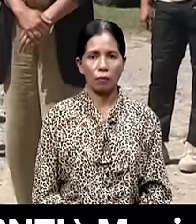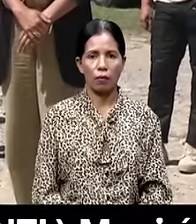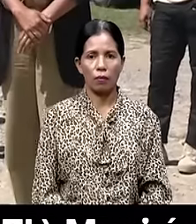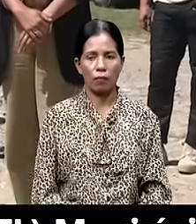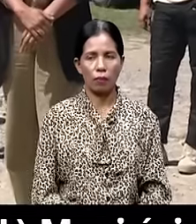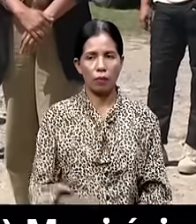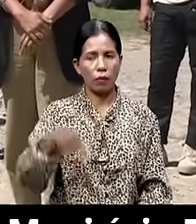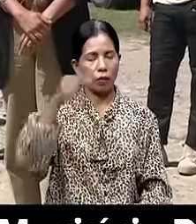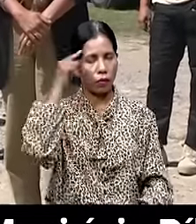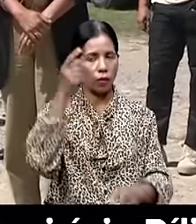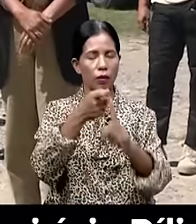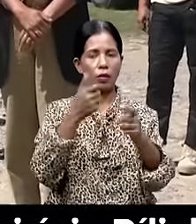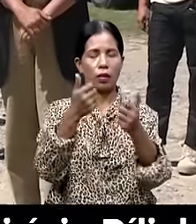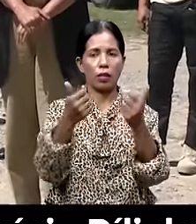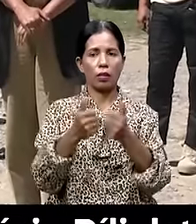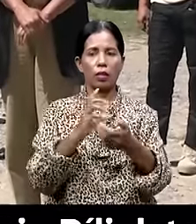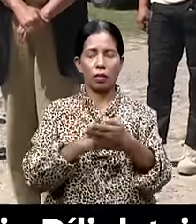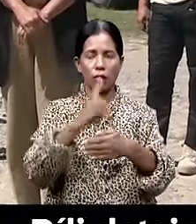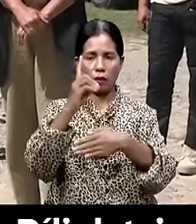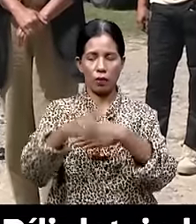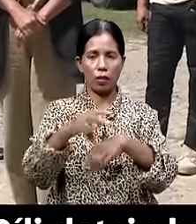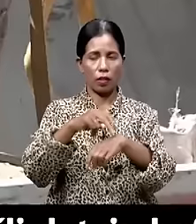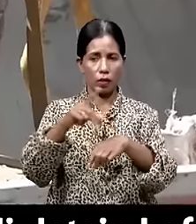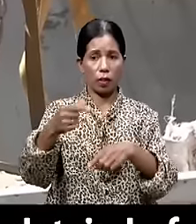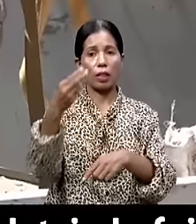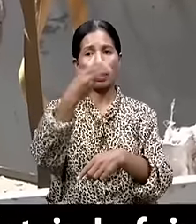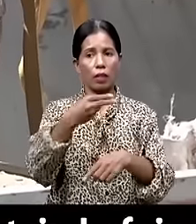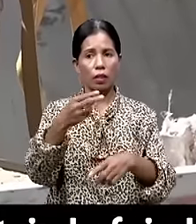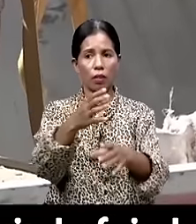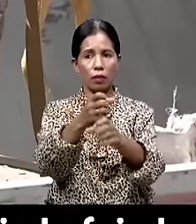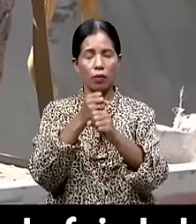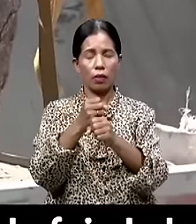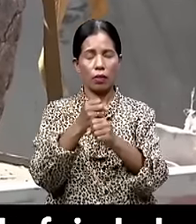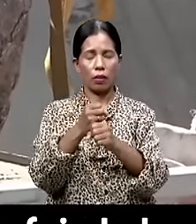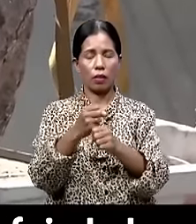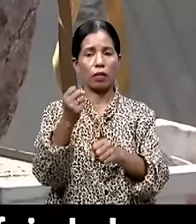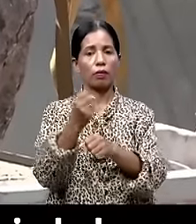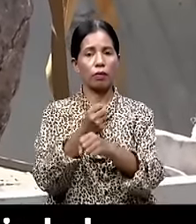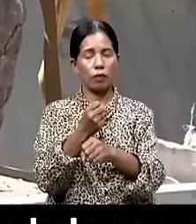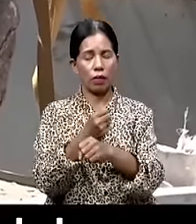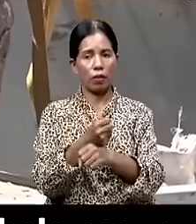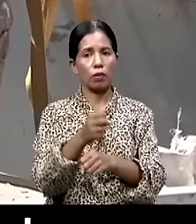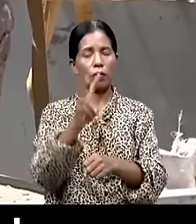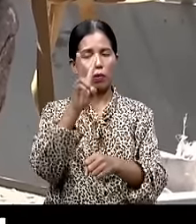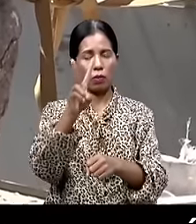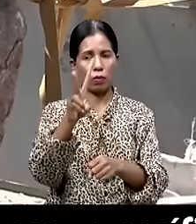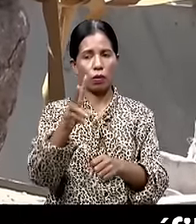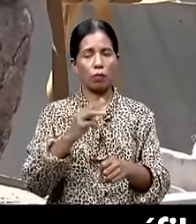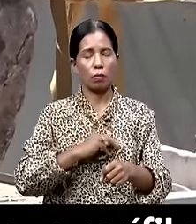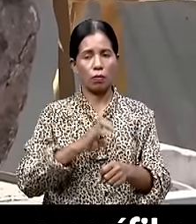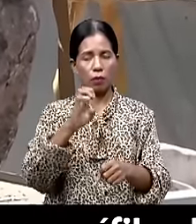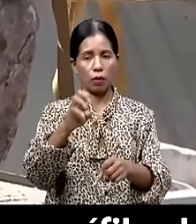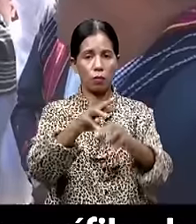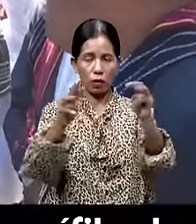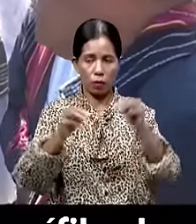Governo de Rússia Agência de Desenvolvimento Nacional e a Quintané escolha fato com Marmorerua, Rússia Posto Administrativo Maubici, Município